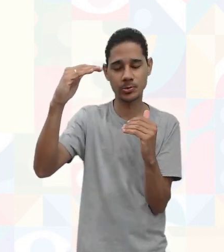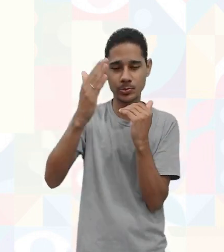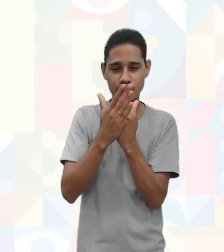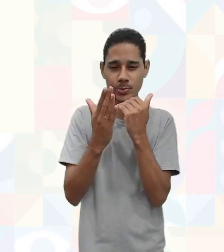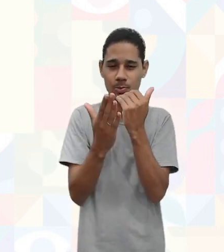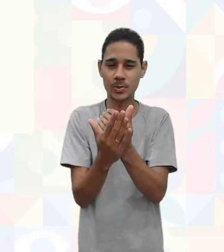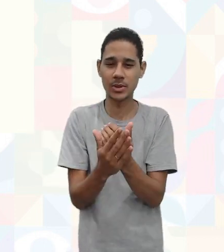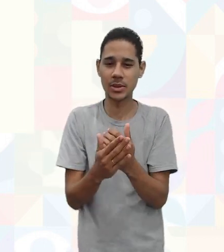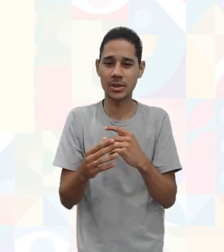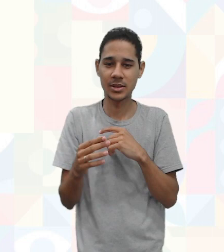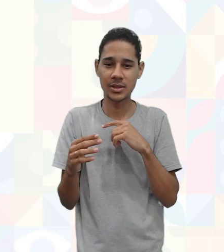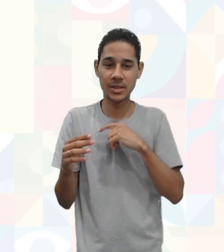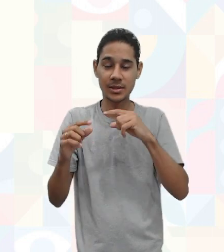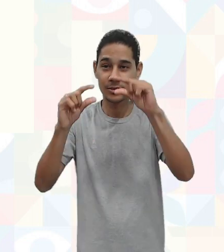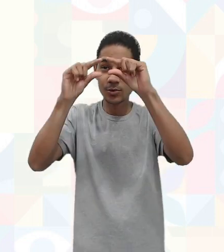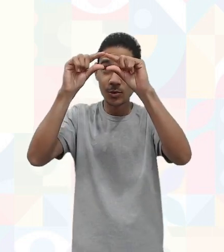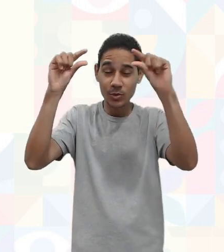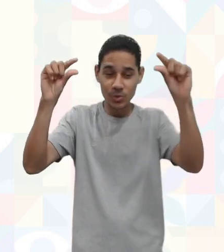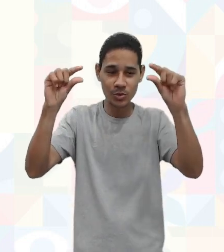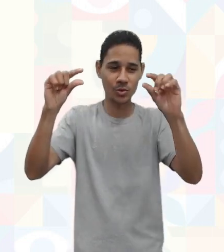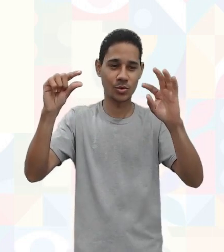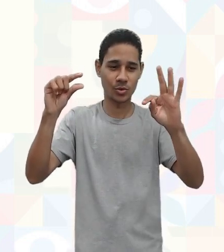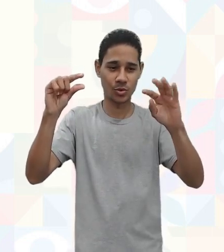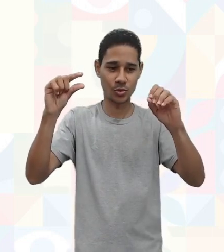Os tópicos e os seus parágrafos.